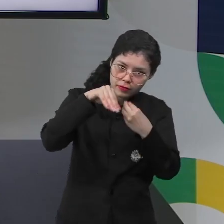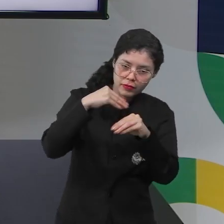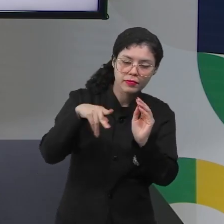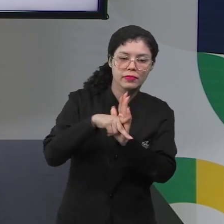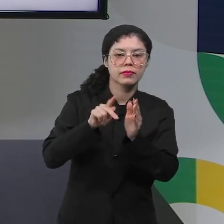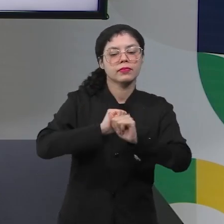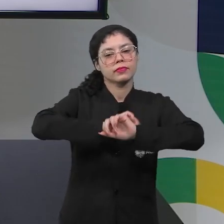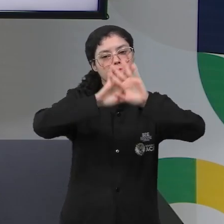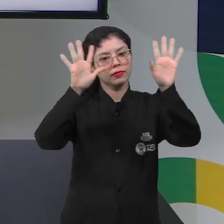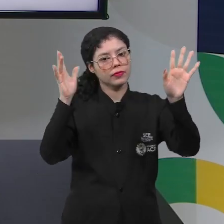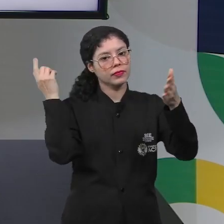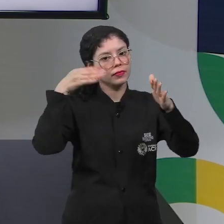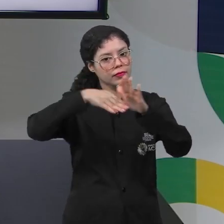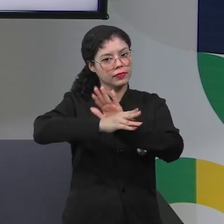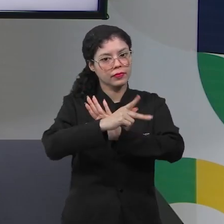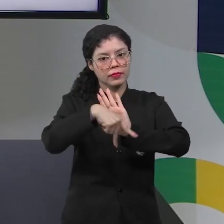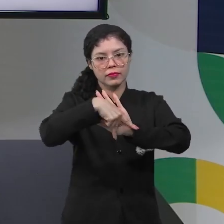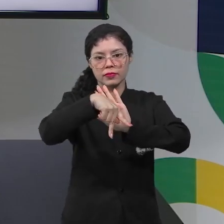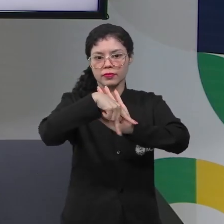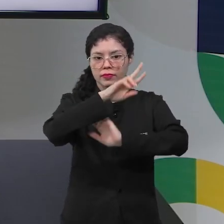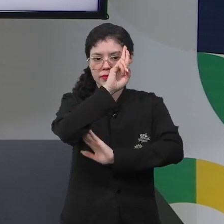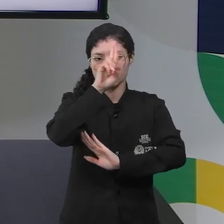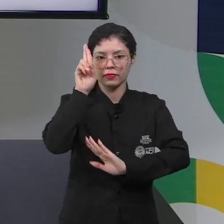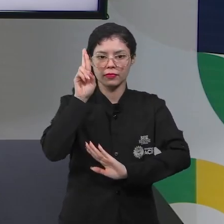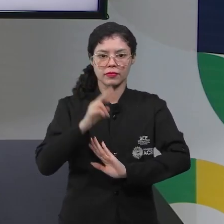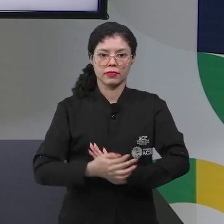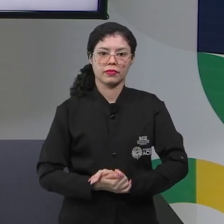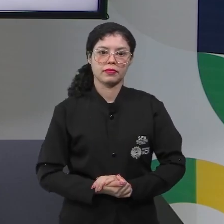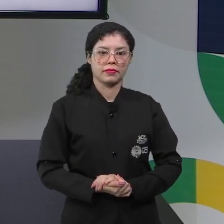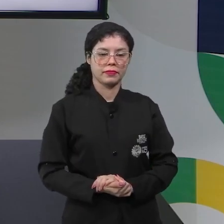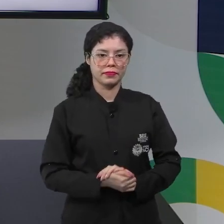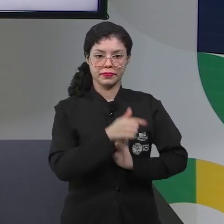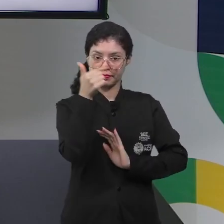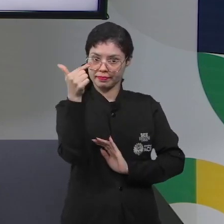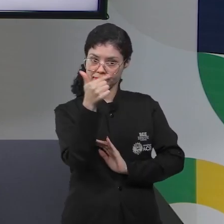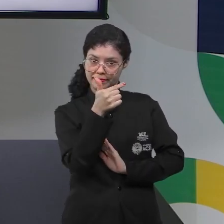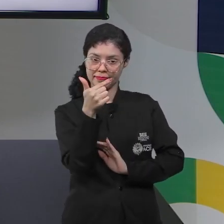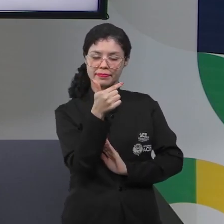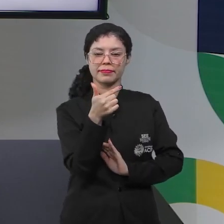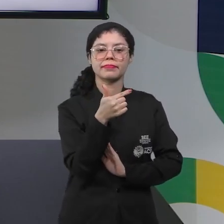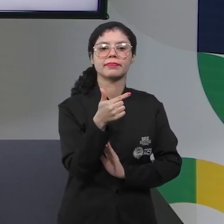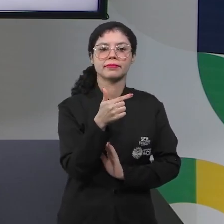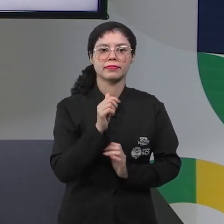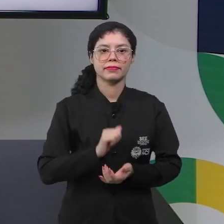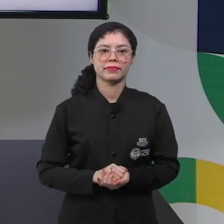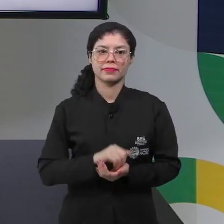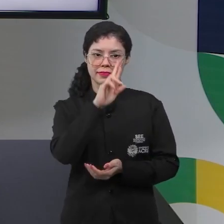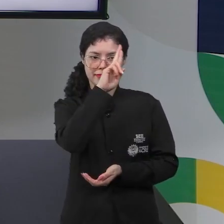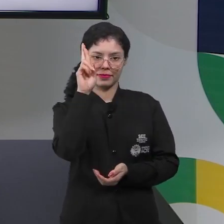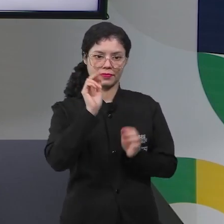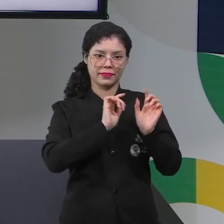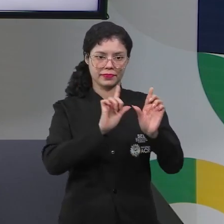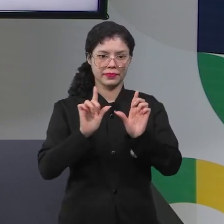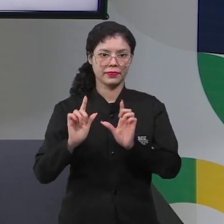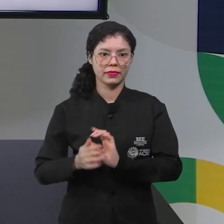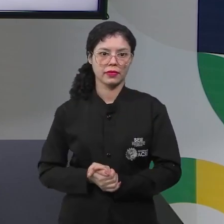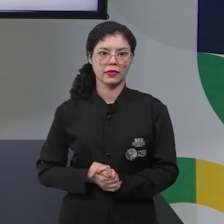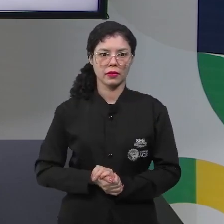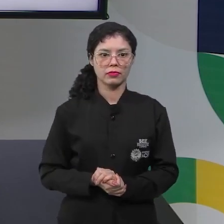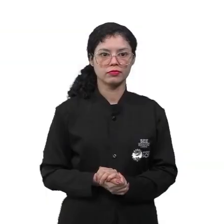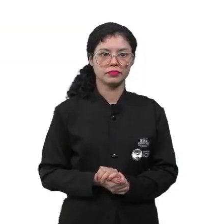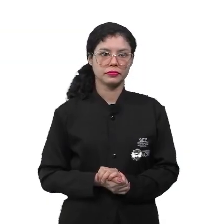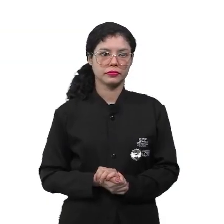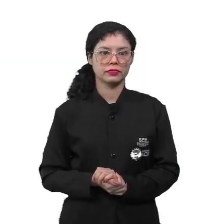forma mais integral na sua história. Vamos para a segunda etapa da nossa história em quadrinho. Presta atenção